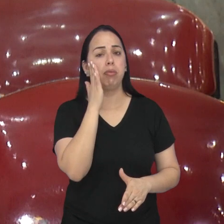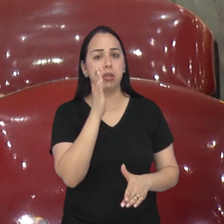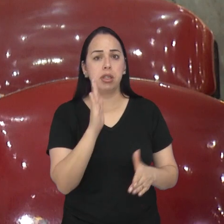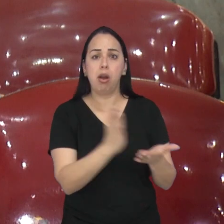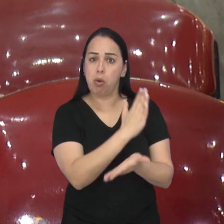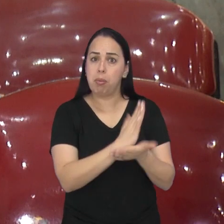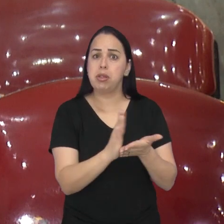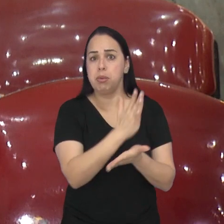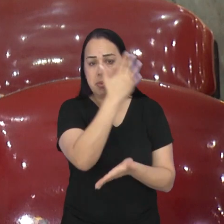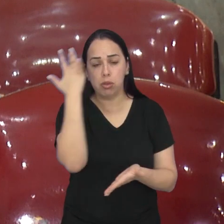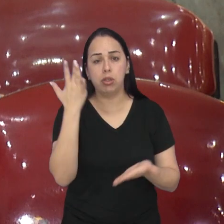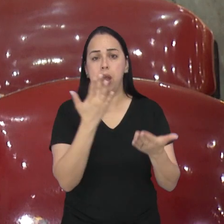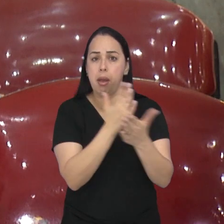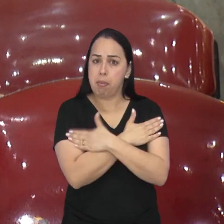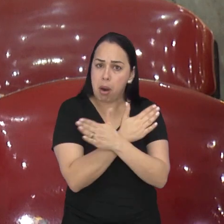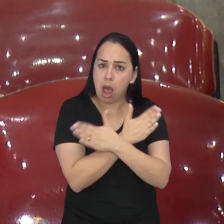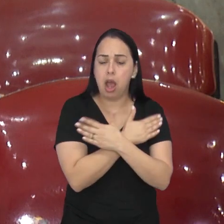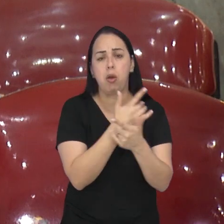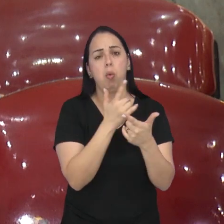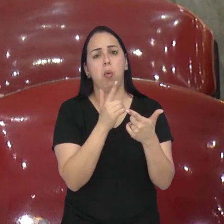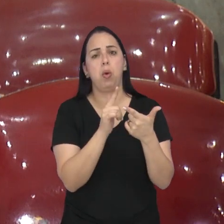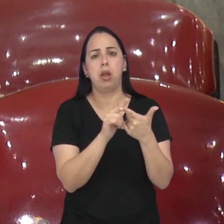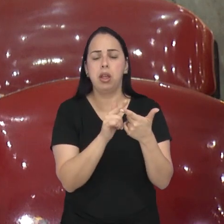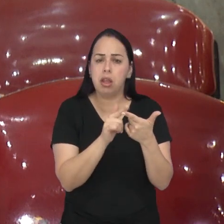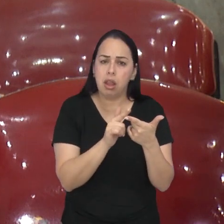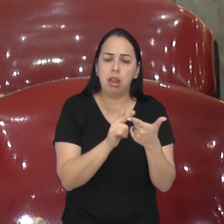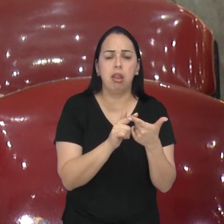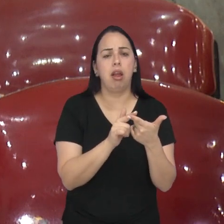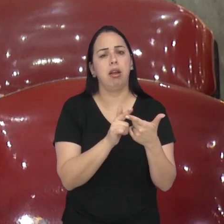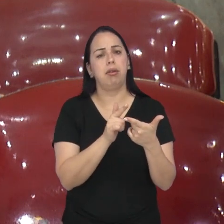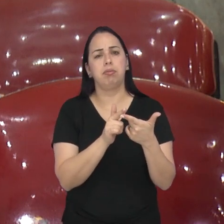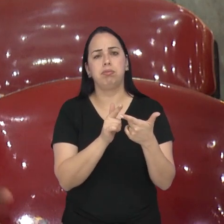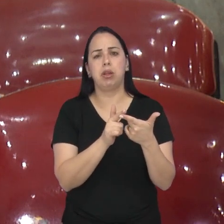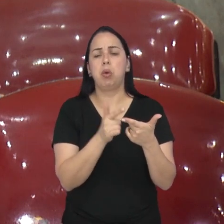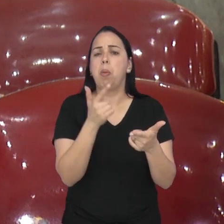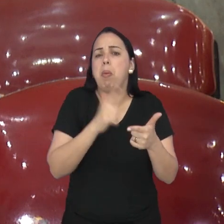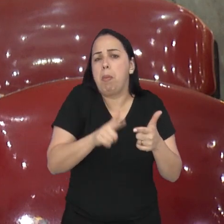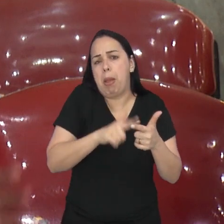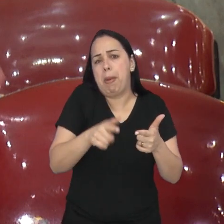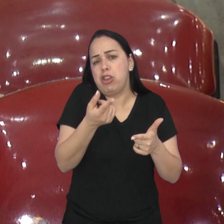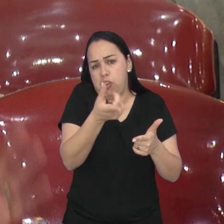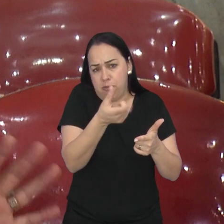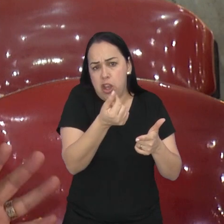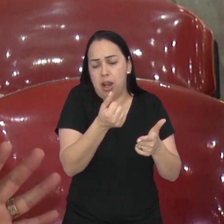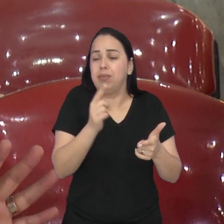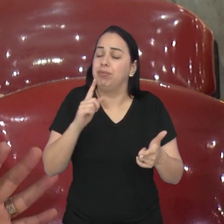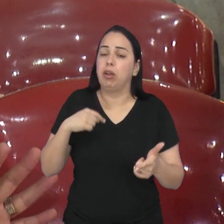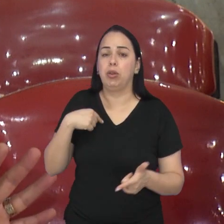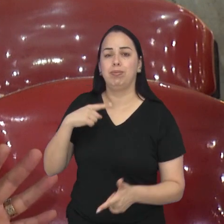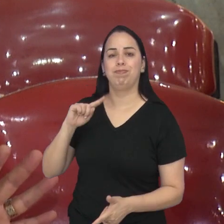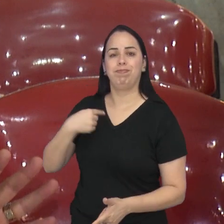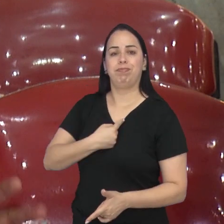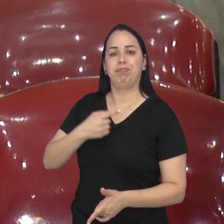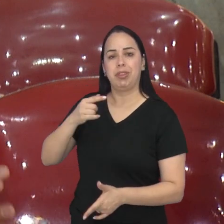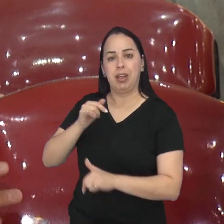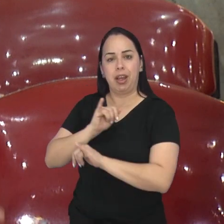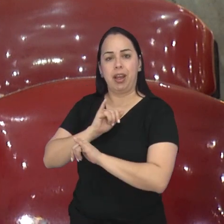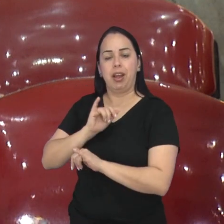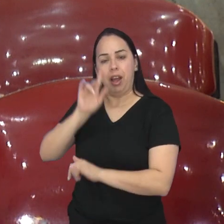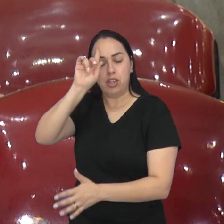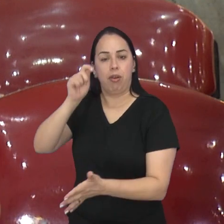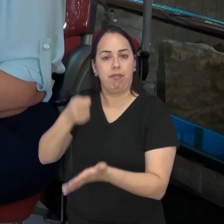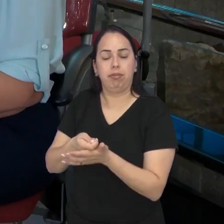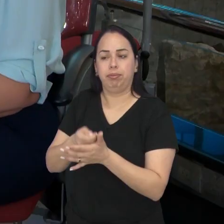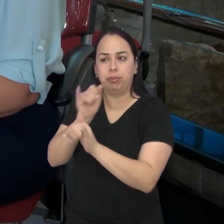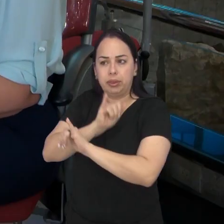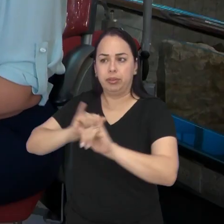pela pandemia. Então, ficaria sem emprego, com problemas financeiros, enfim, e a gente decidiu fazer uma campanha. Nós chamamos essa campanha